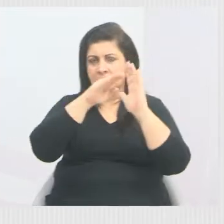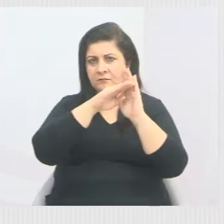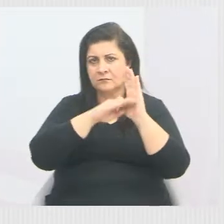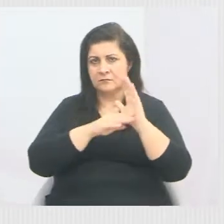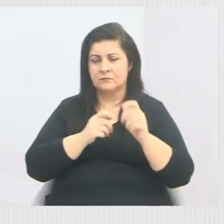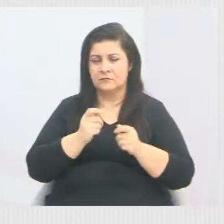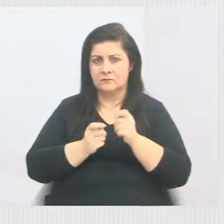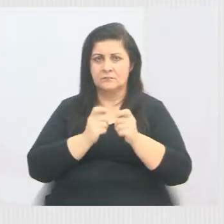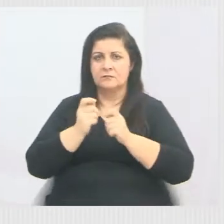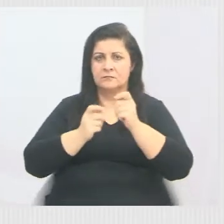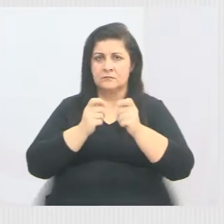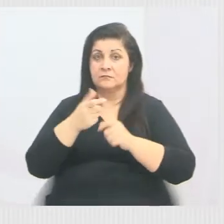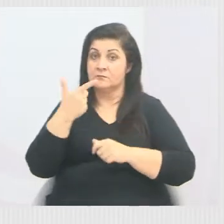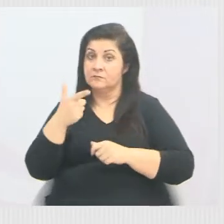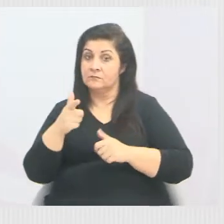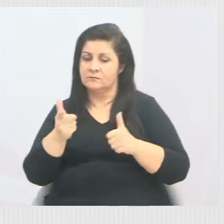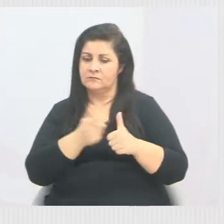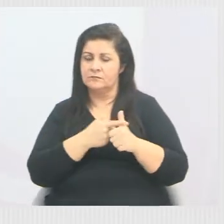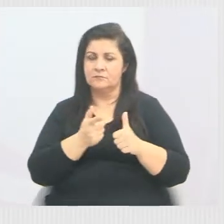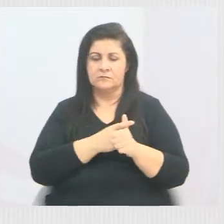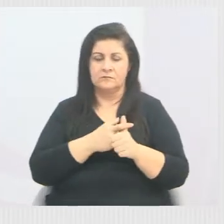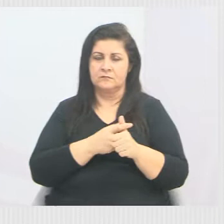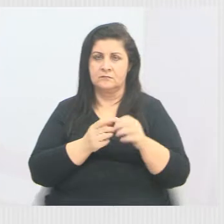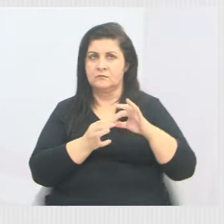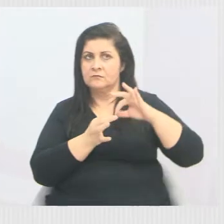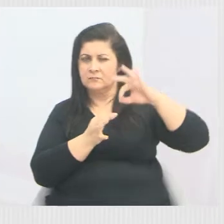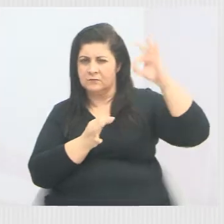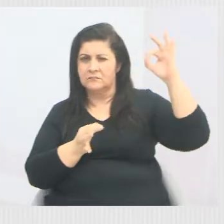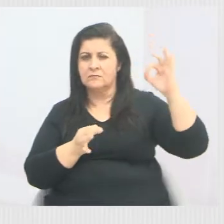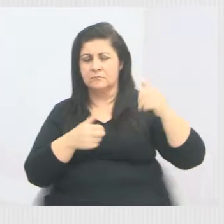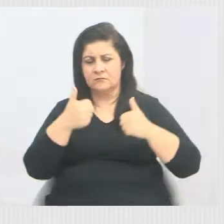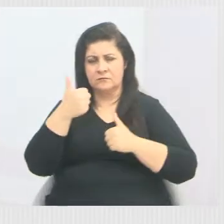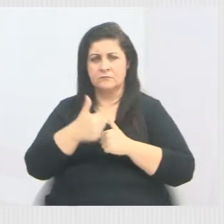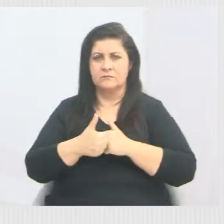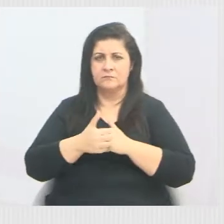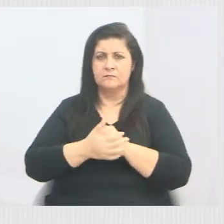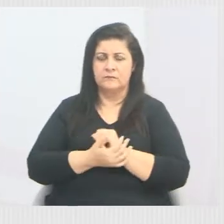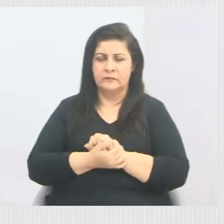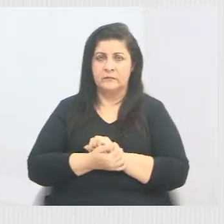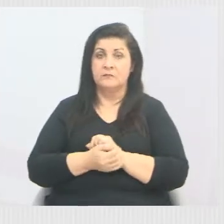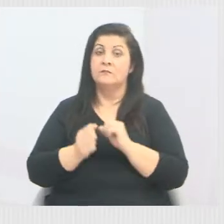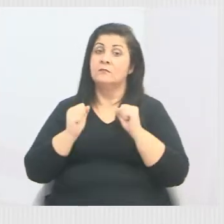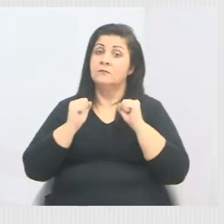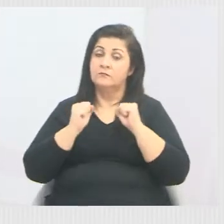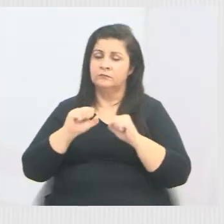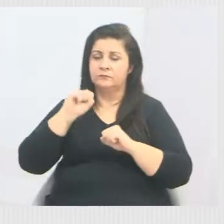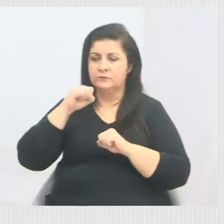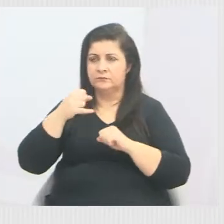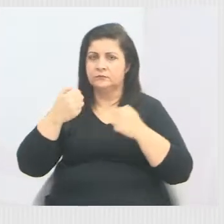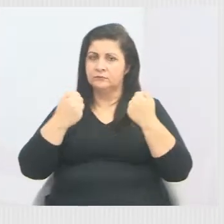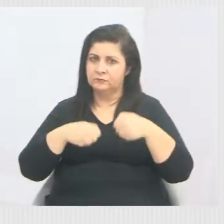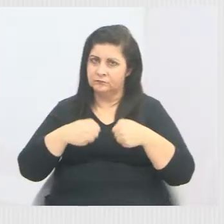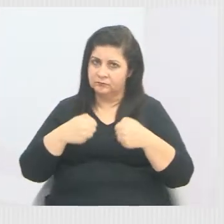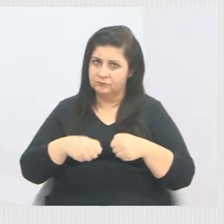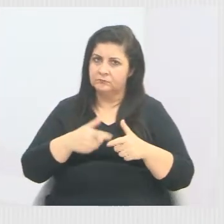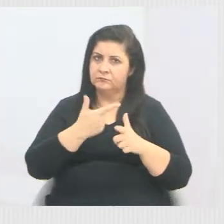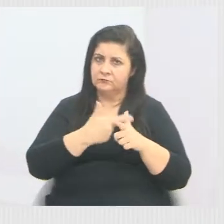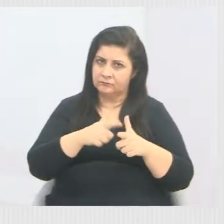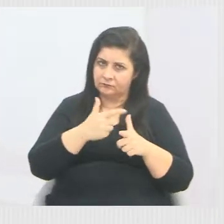não se endividar muito. Então, estão bem longe do valor que o próprio governo estabelece que poderia pegar, caso